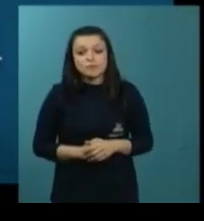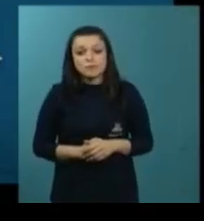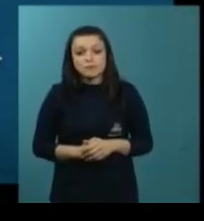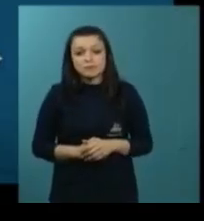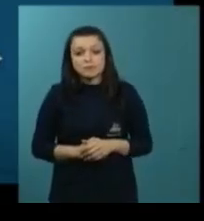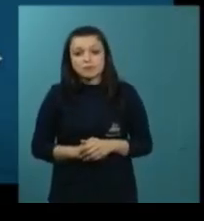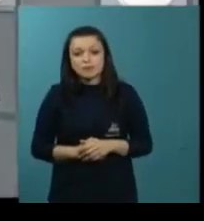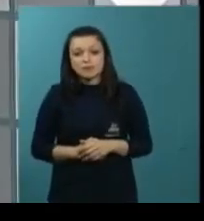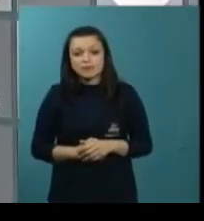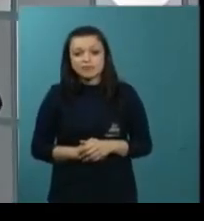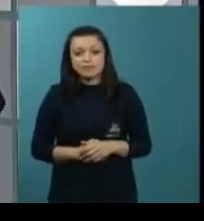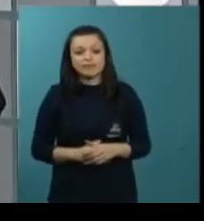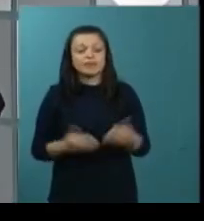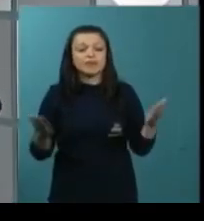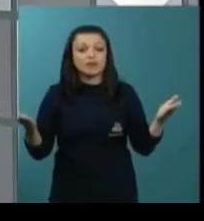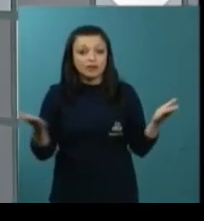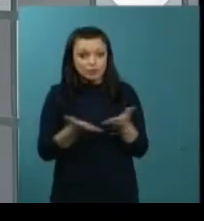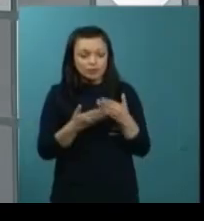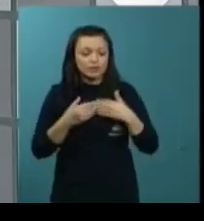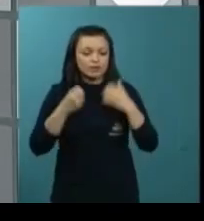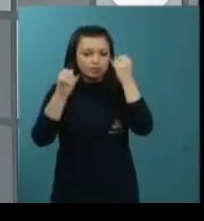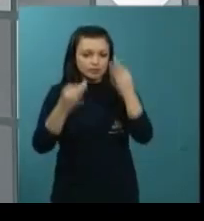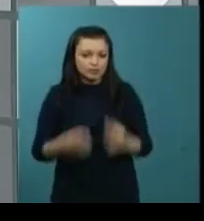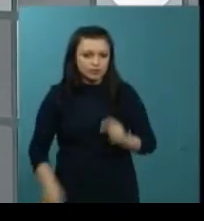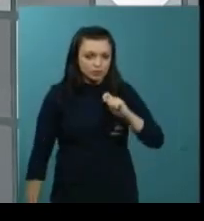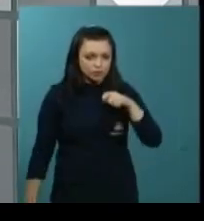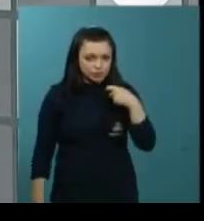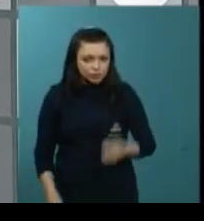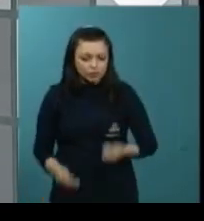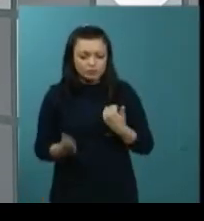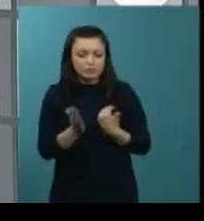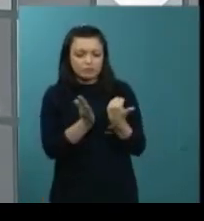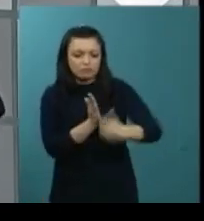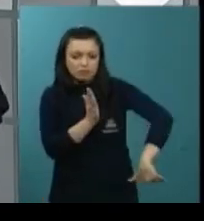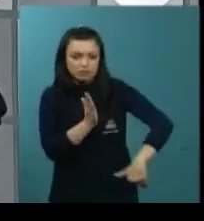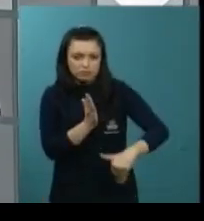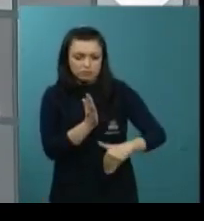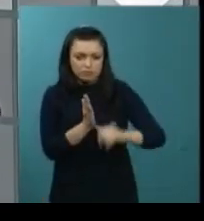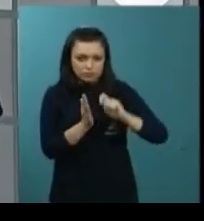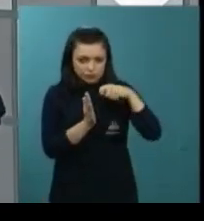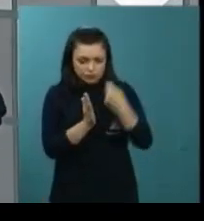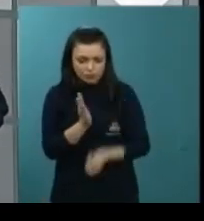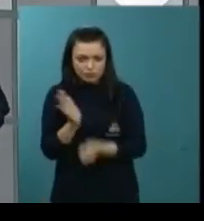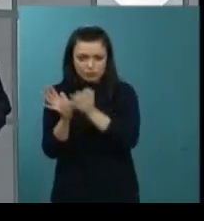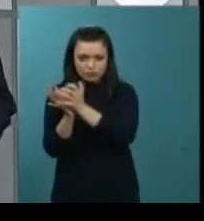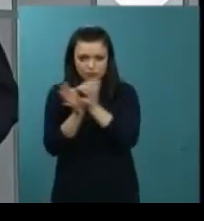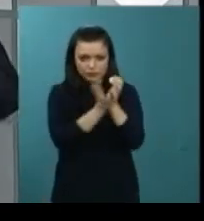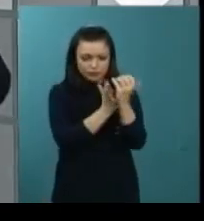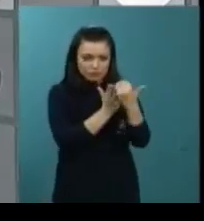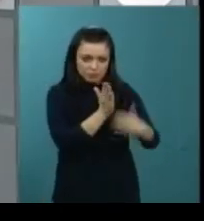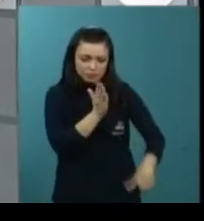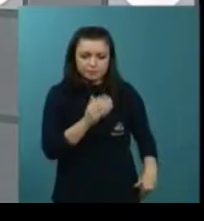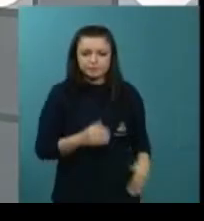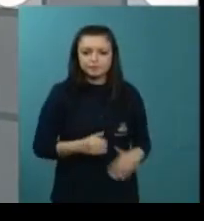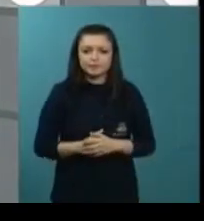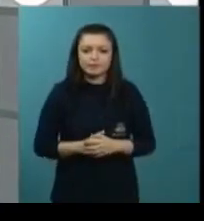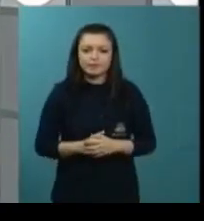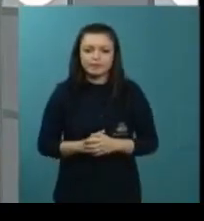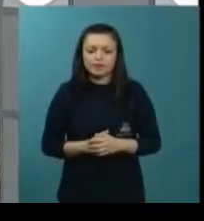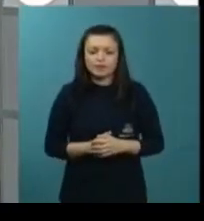agora da diferença de dois conjuntos. Diferença.